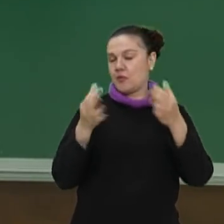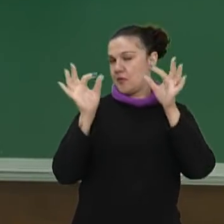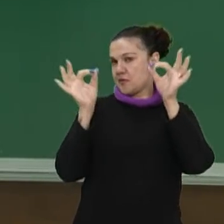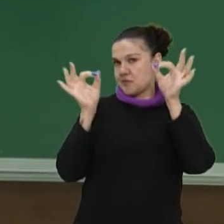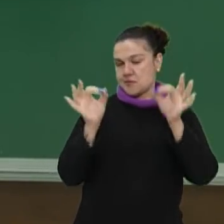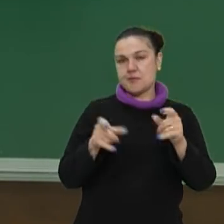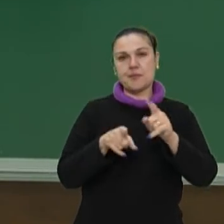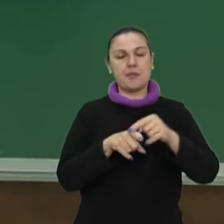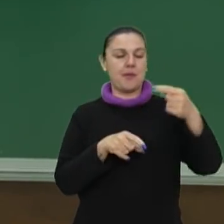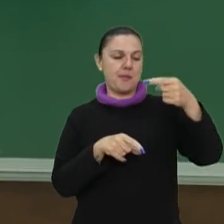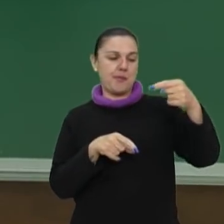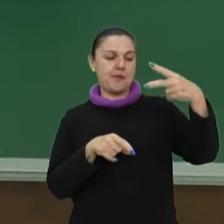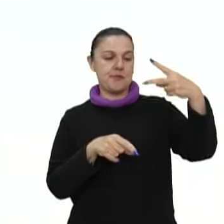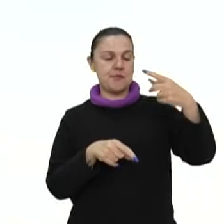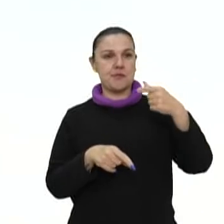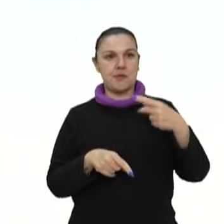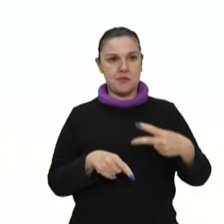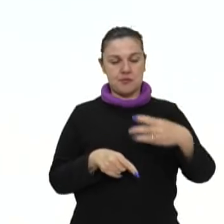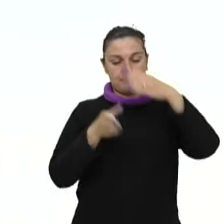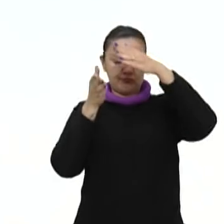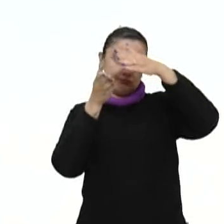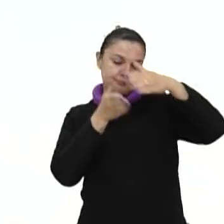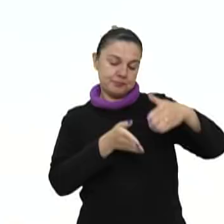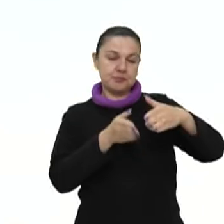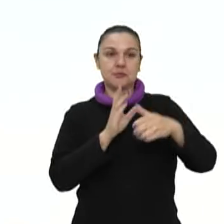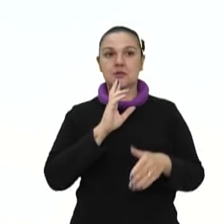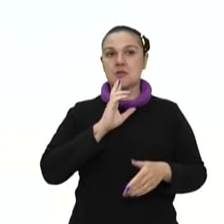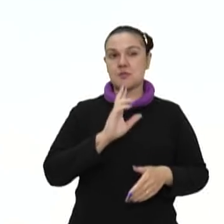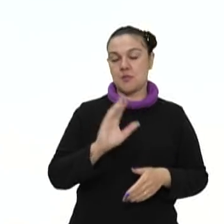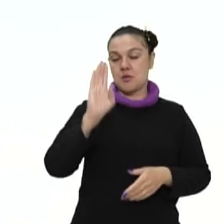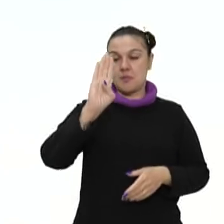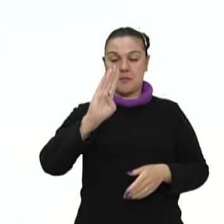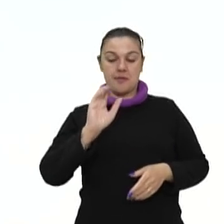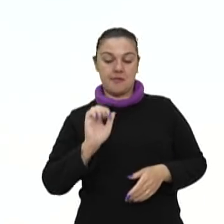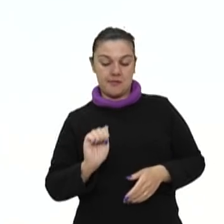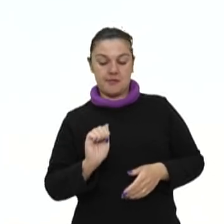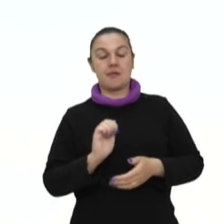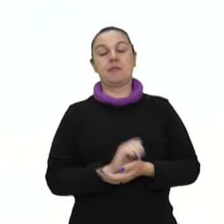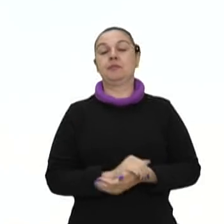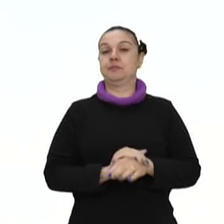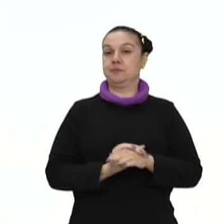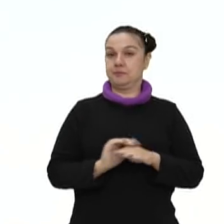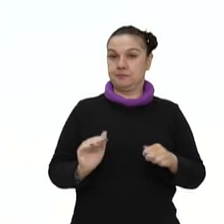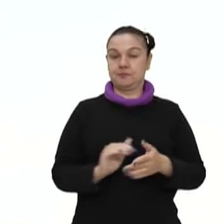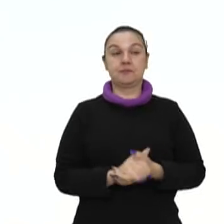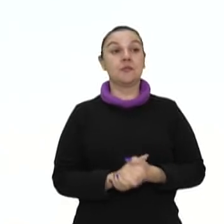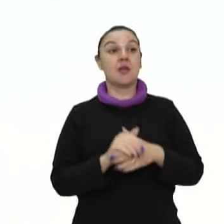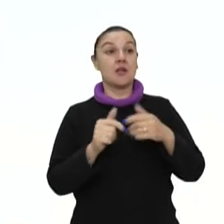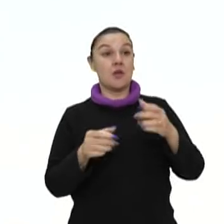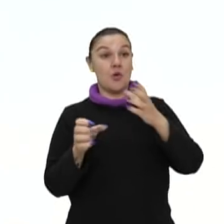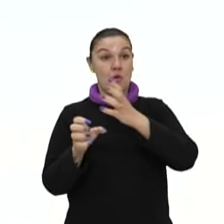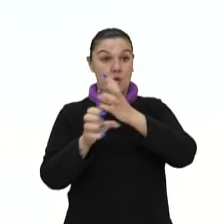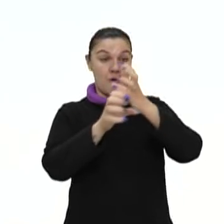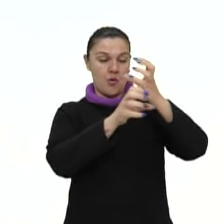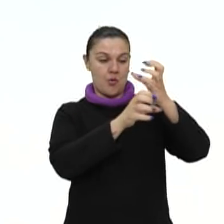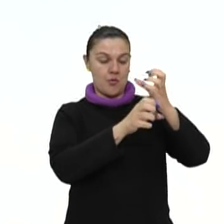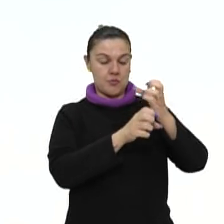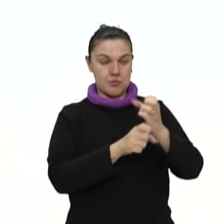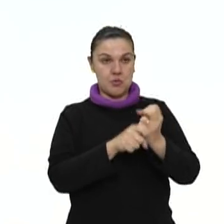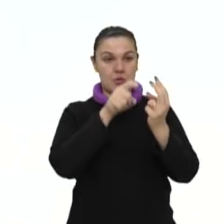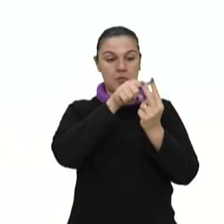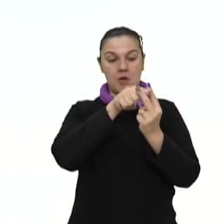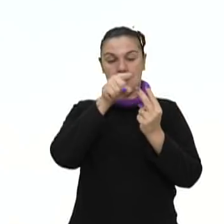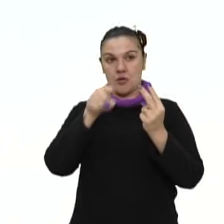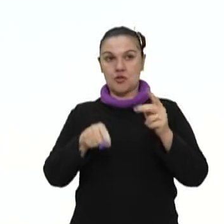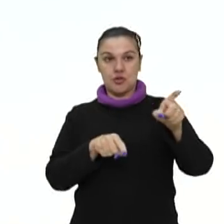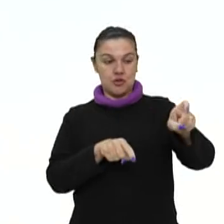né? Simplifico o 2 do numerador com 2 do denominador, sobra apenas para a gente menos b sobre a. Então, quando eu somo as duas raízes, o